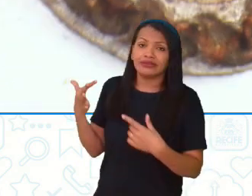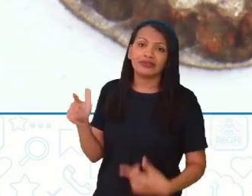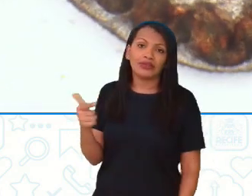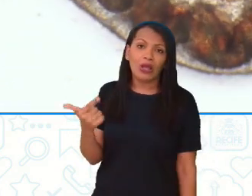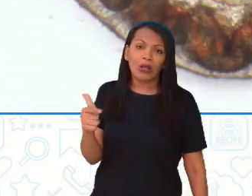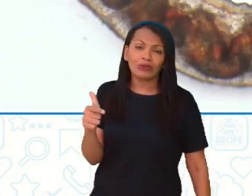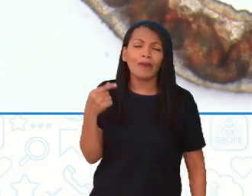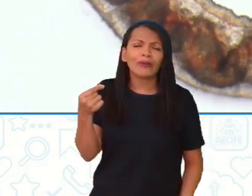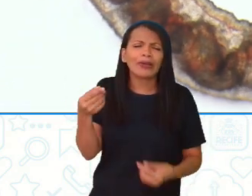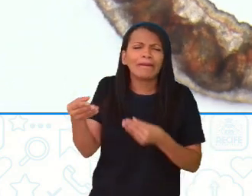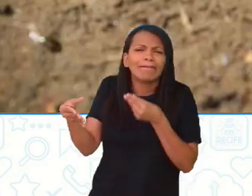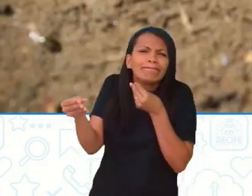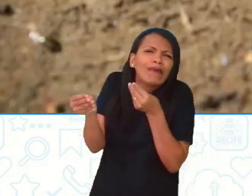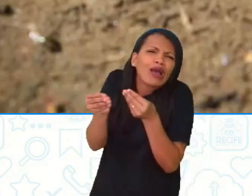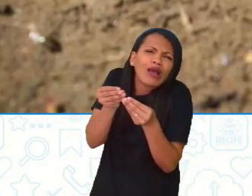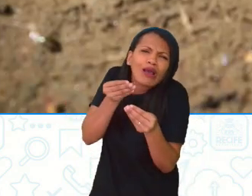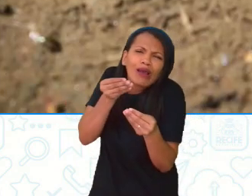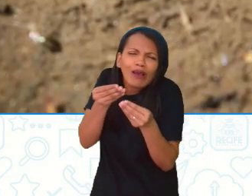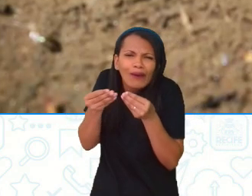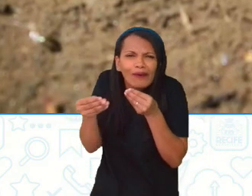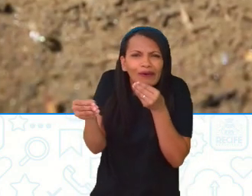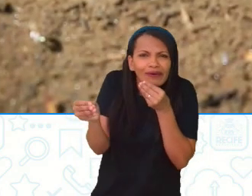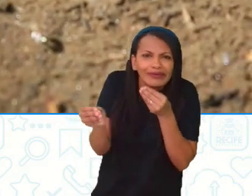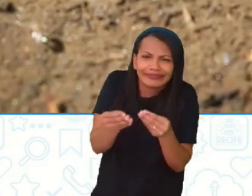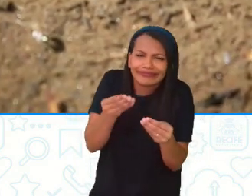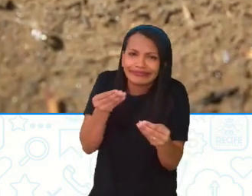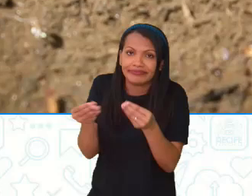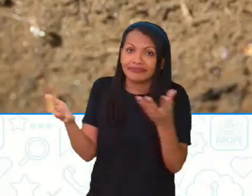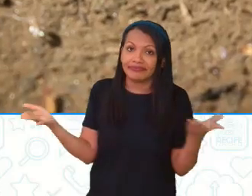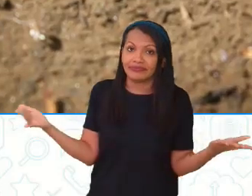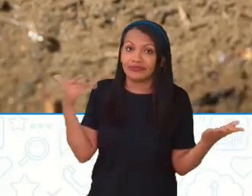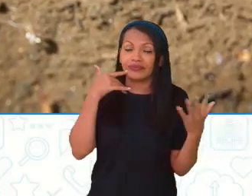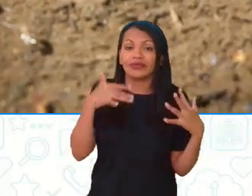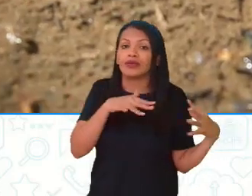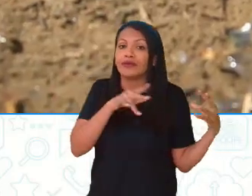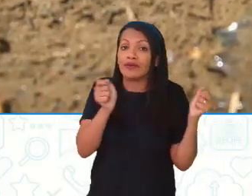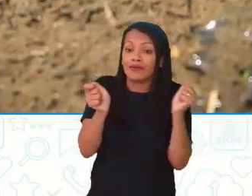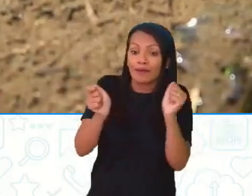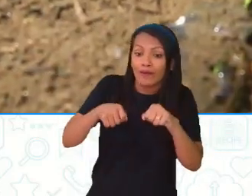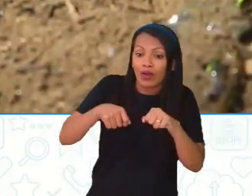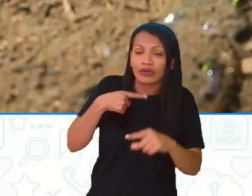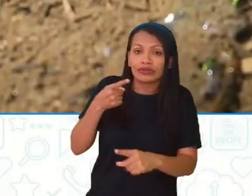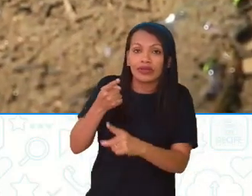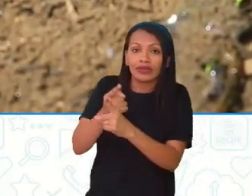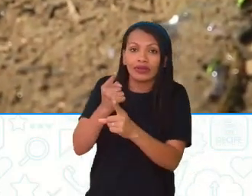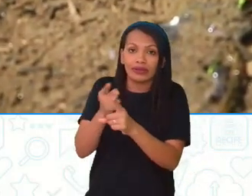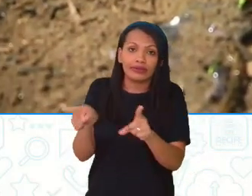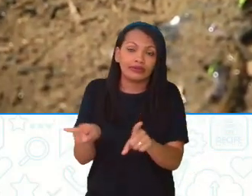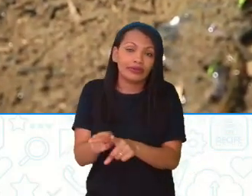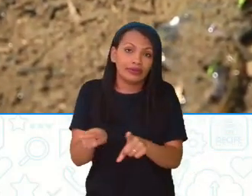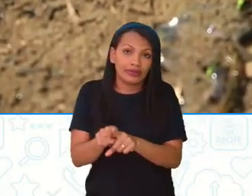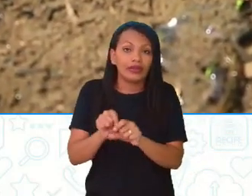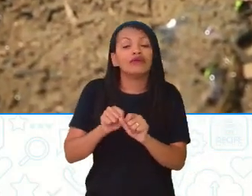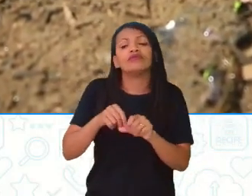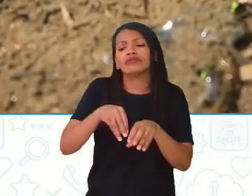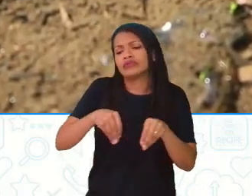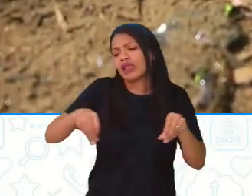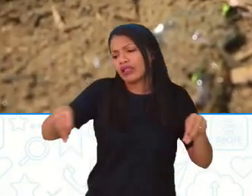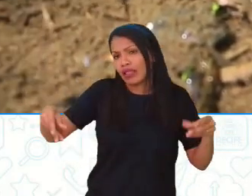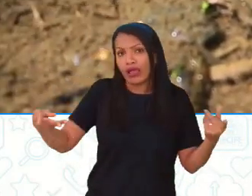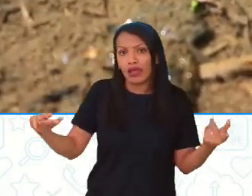animal molinhozinho mesmo. Então, esses animais podem ser encontrados tanto em ambientes